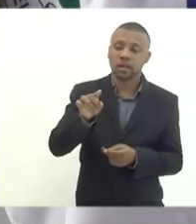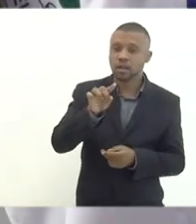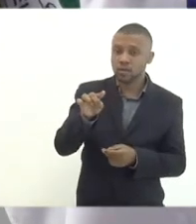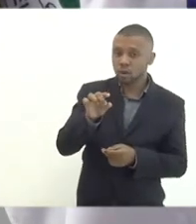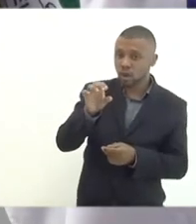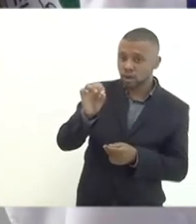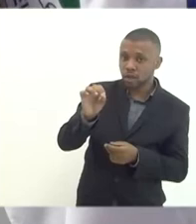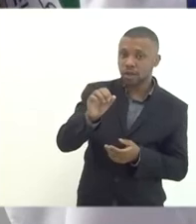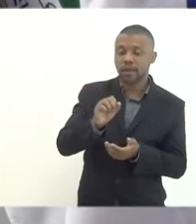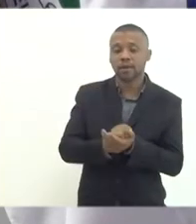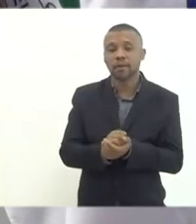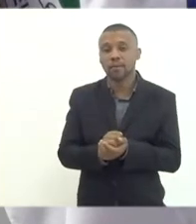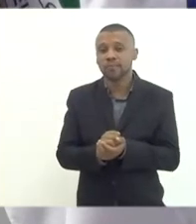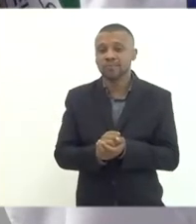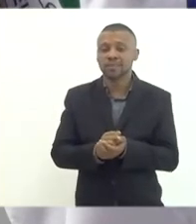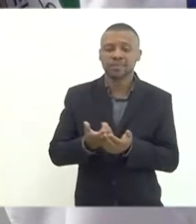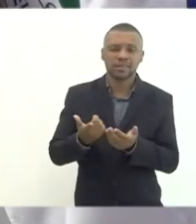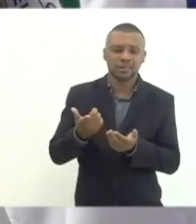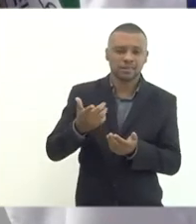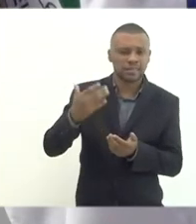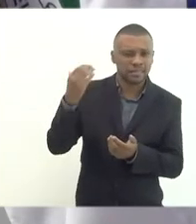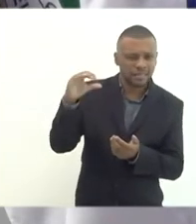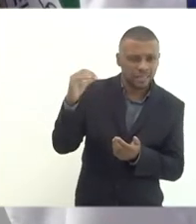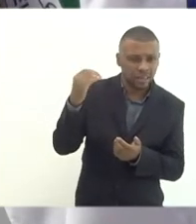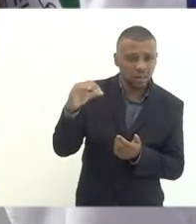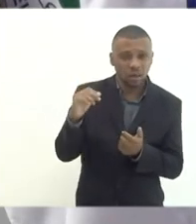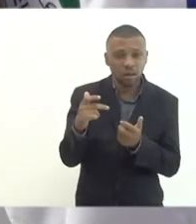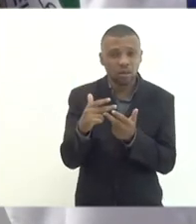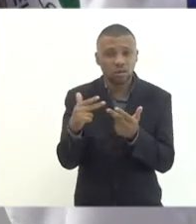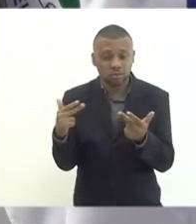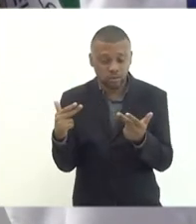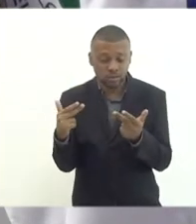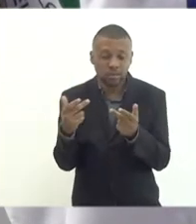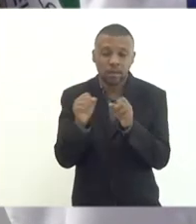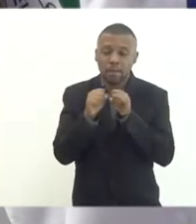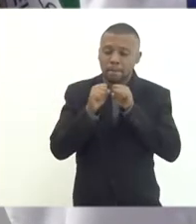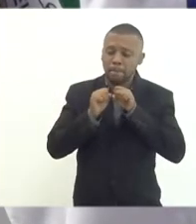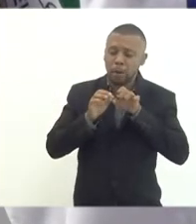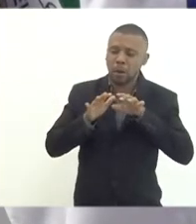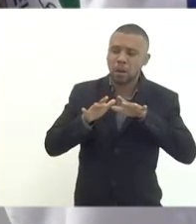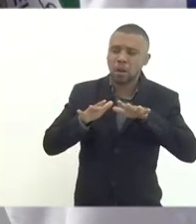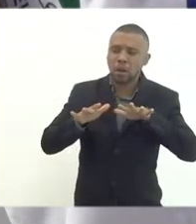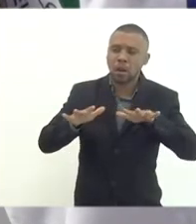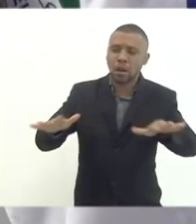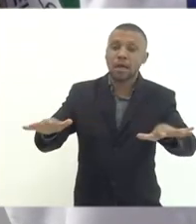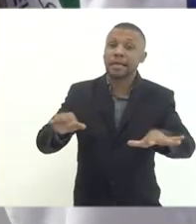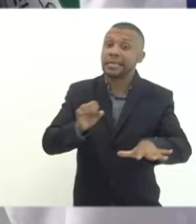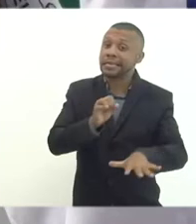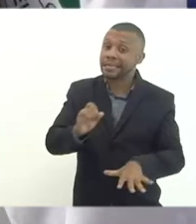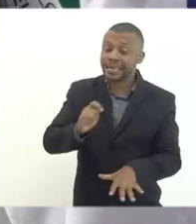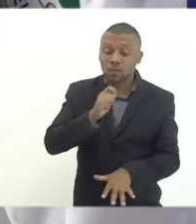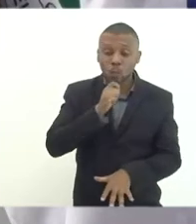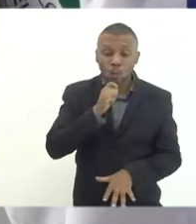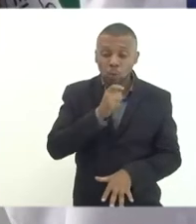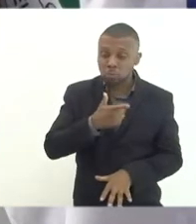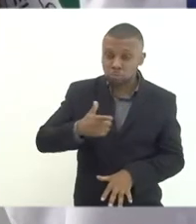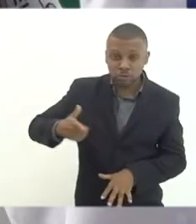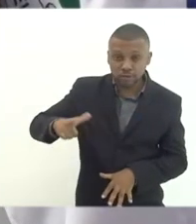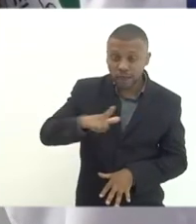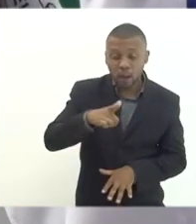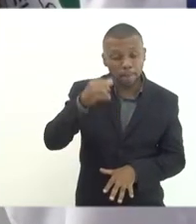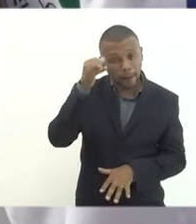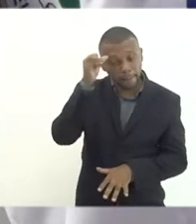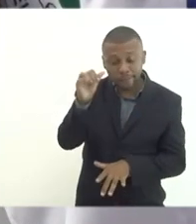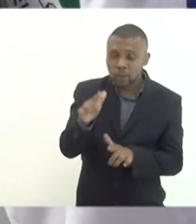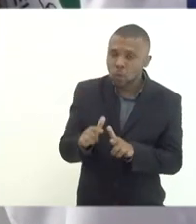Estado a região litorânea então a coisa ela vai pulverizar se não houver uma prevenção é